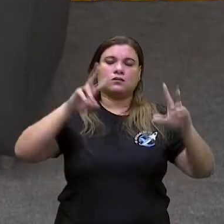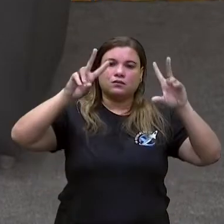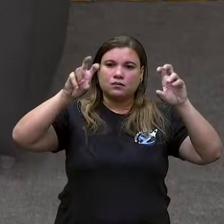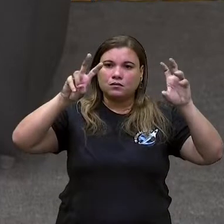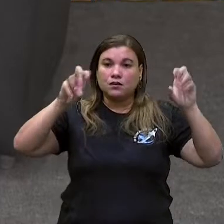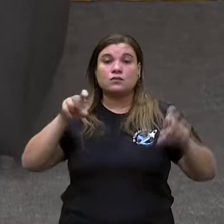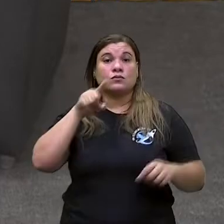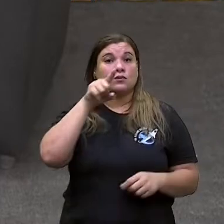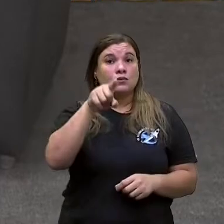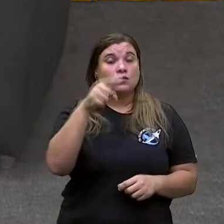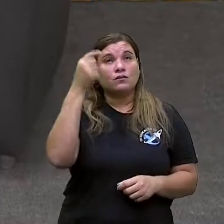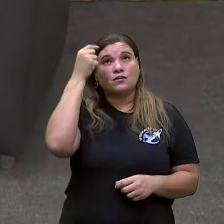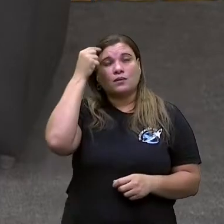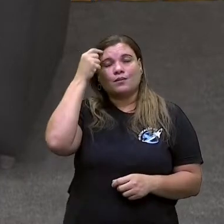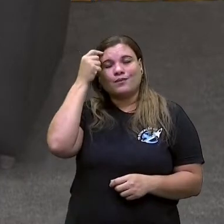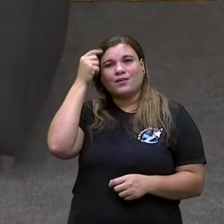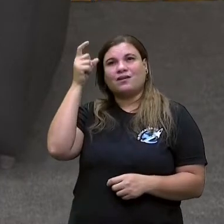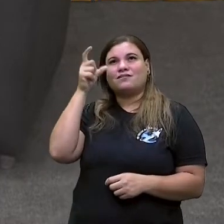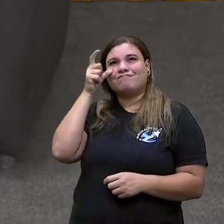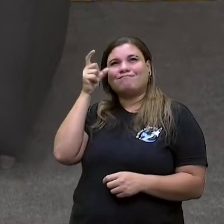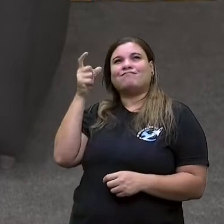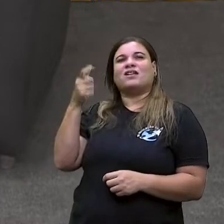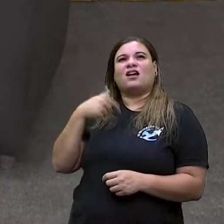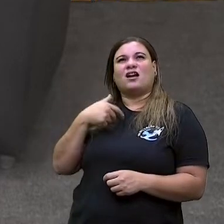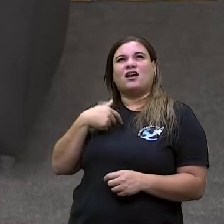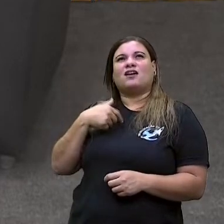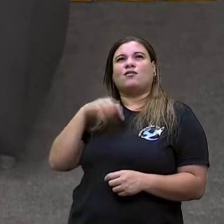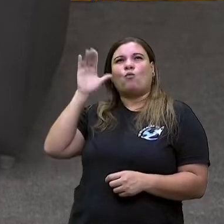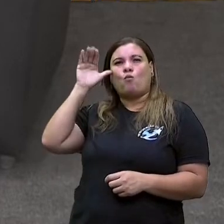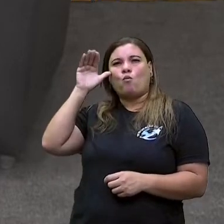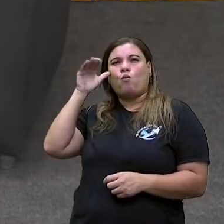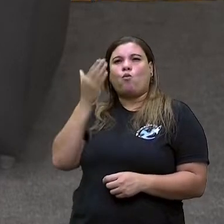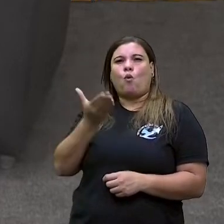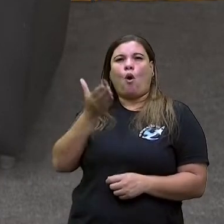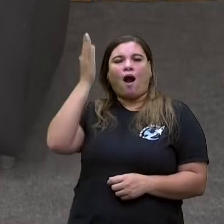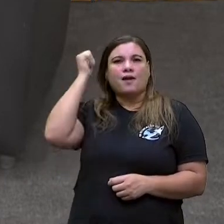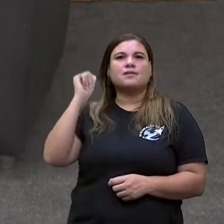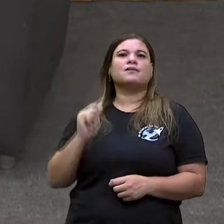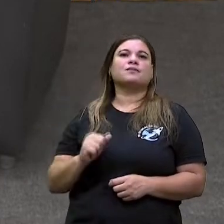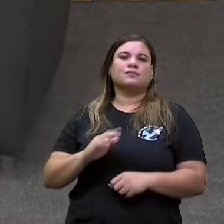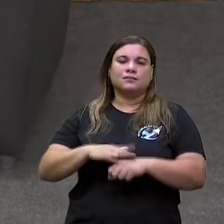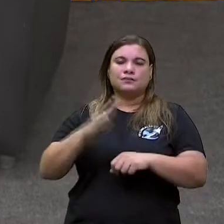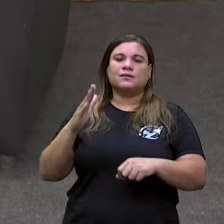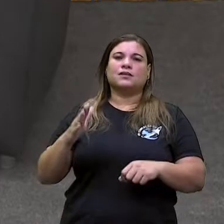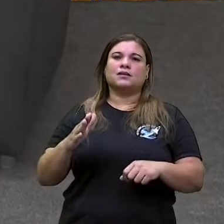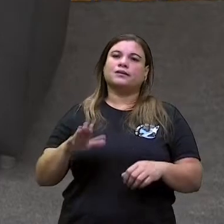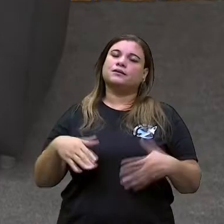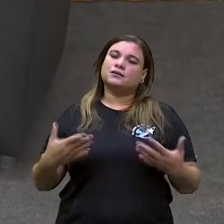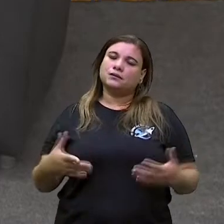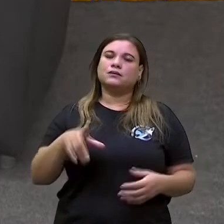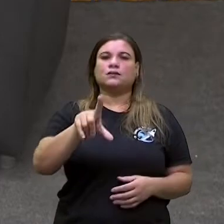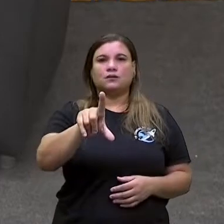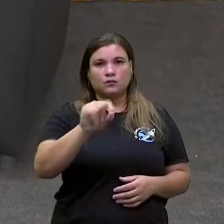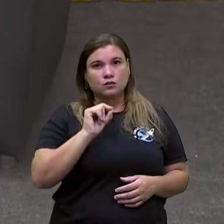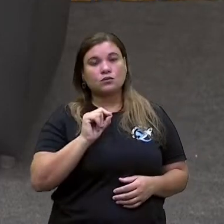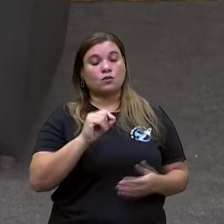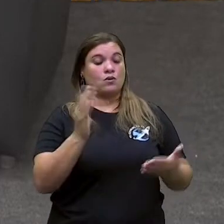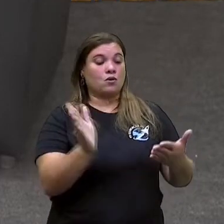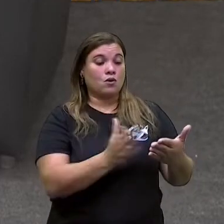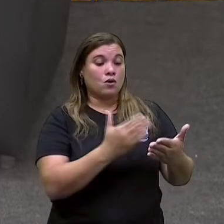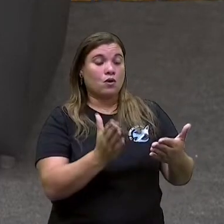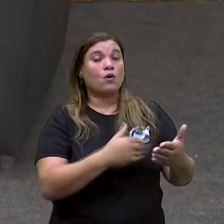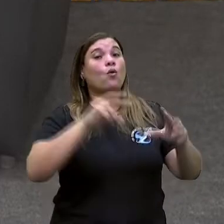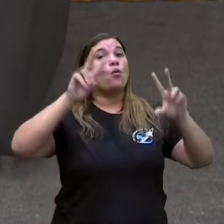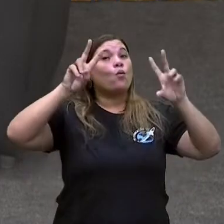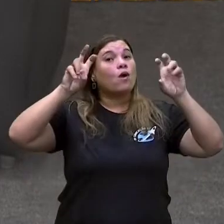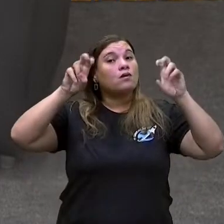você. Há milhões de assuntos aí, e essa é um bom recurso, uma boa estratégia. Lê o assunto que